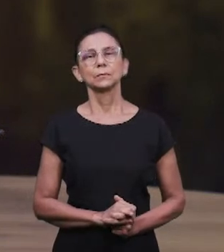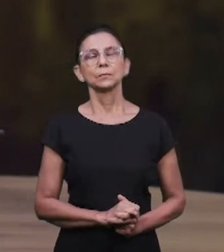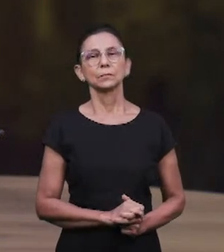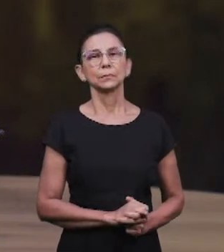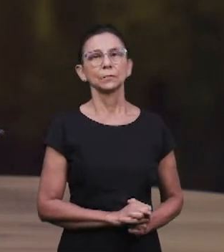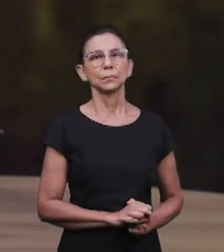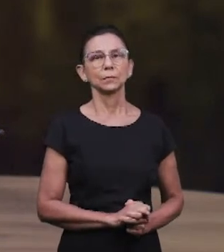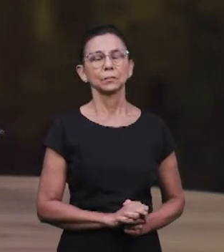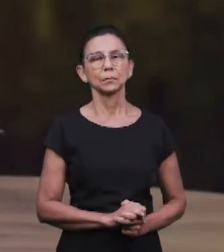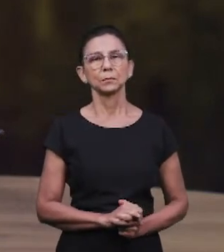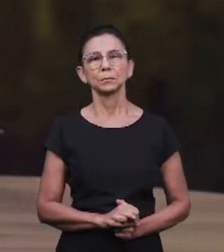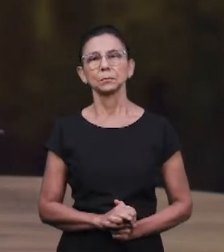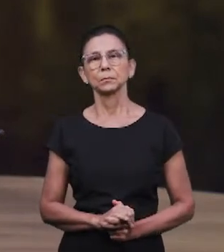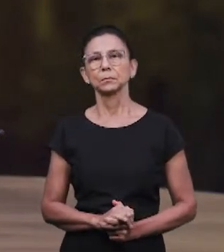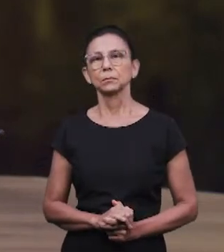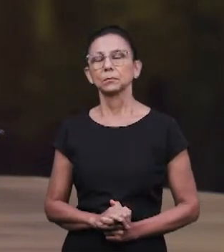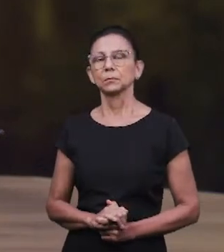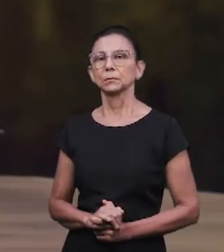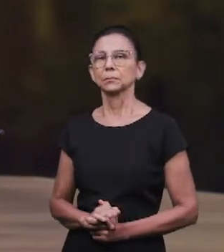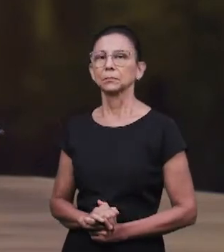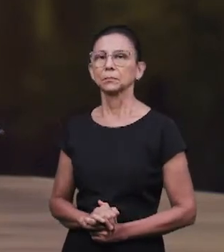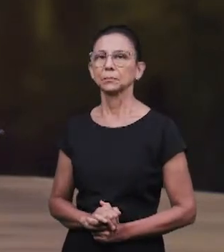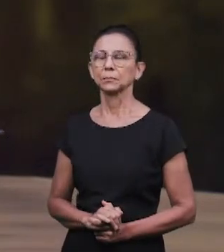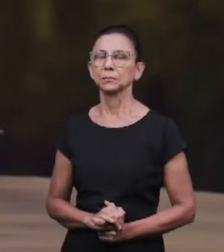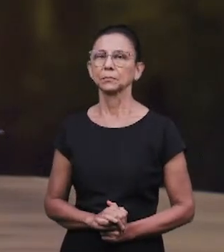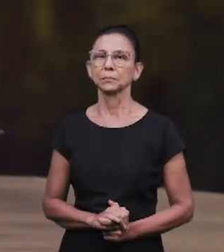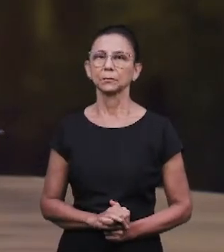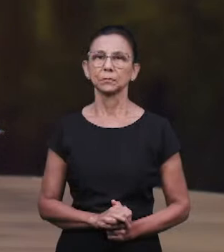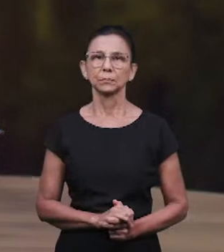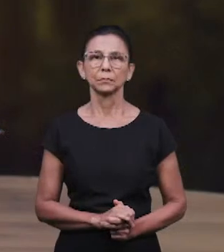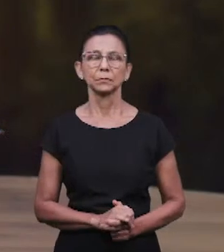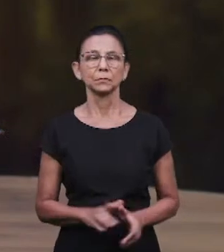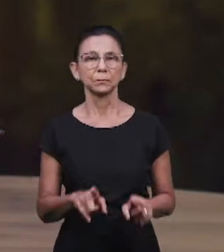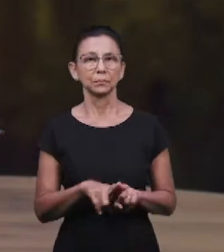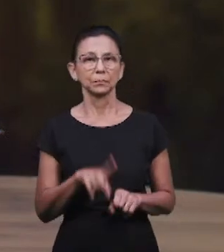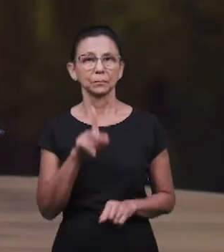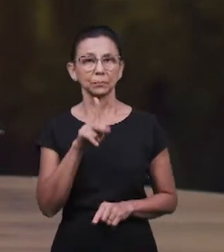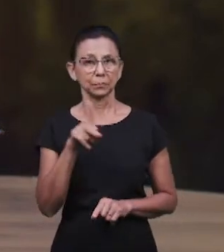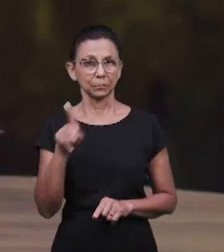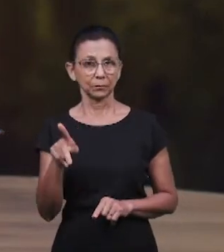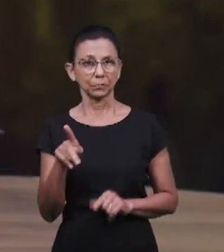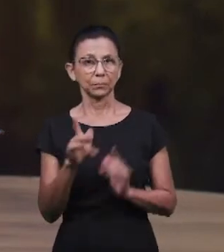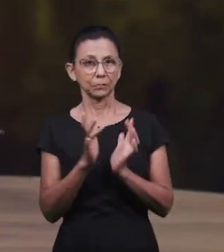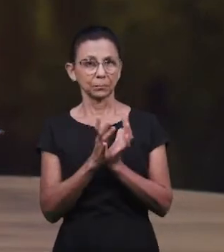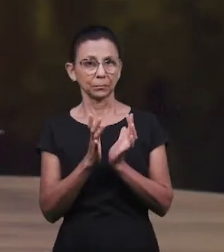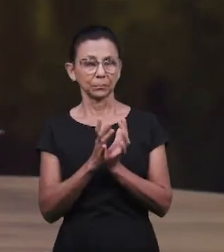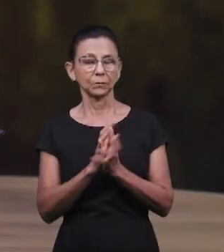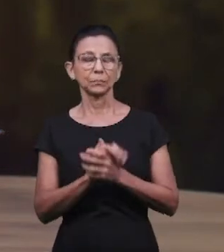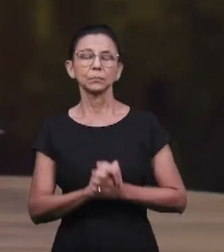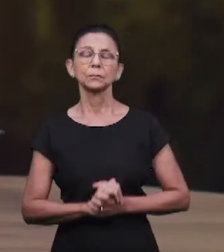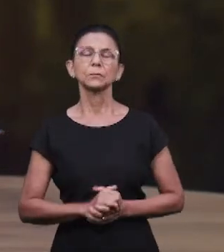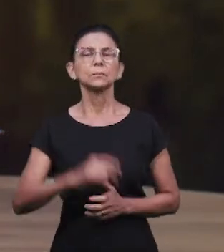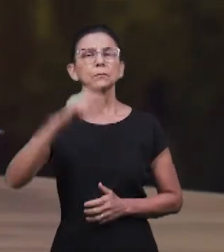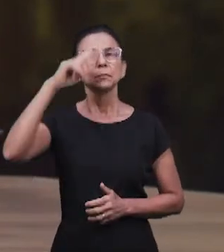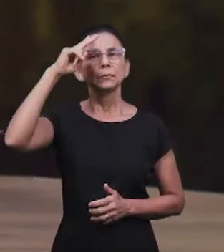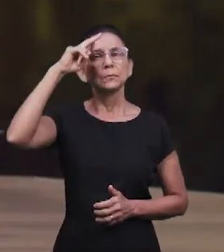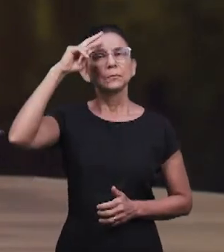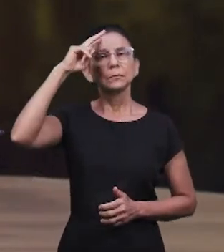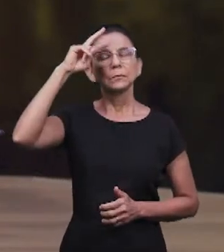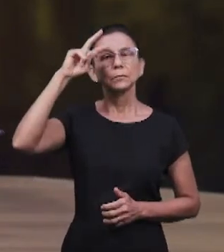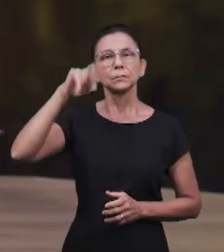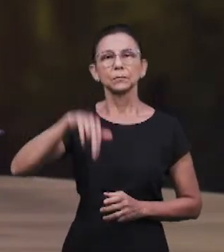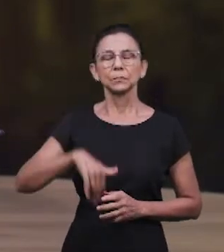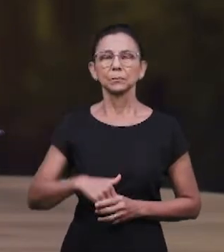Bem, nossa mensagem para as professoras é: lembrem-se